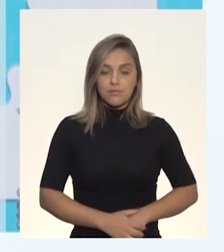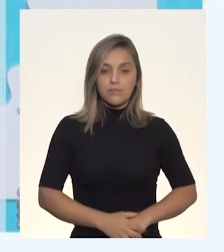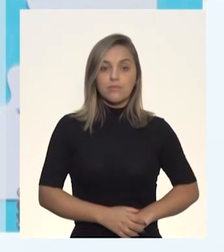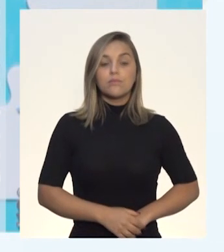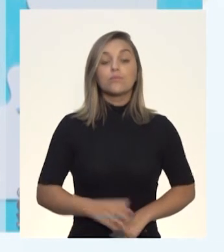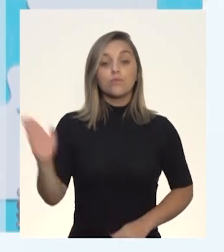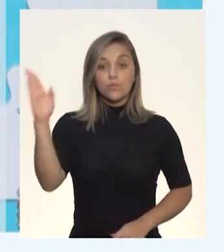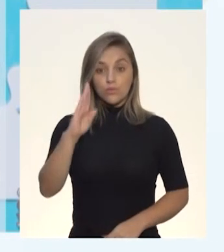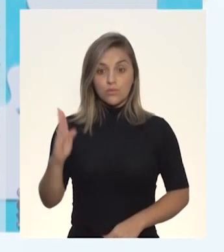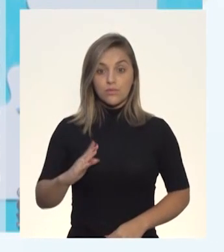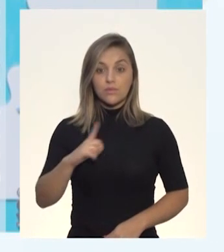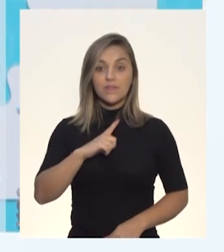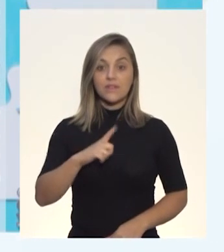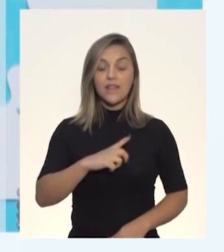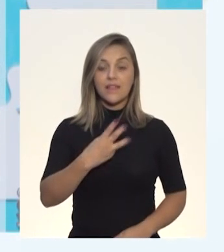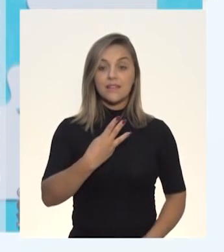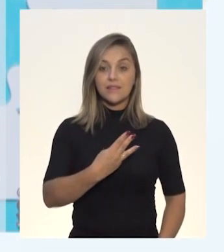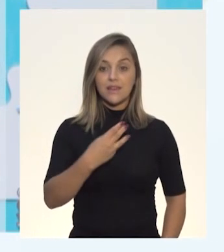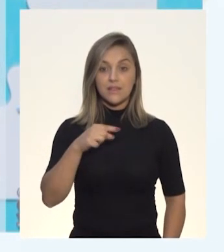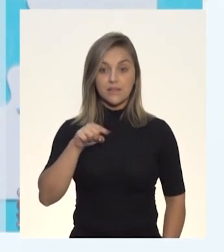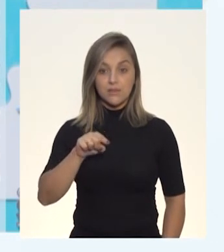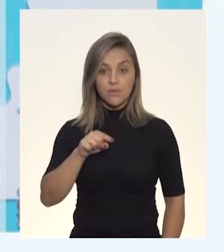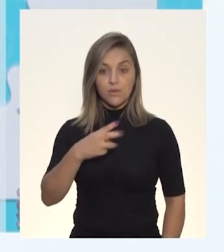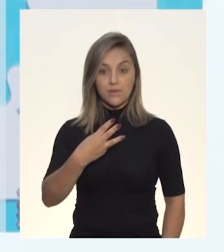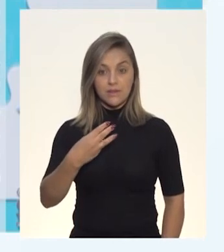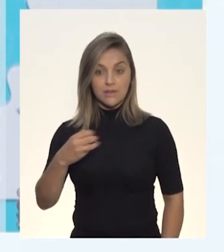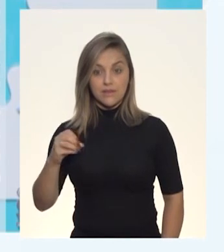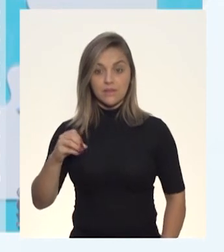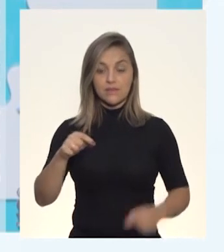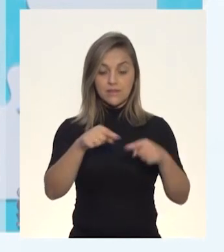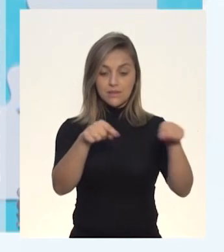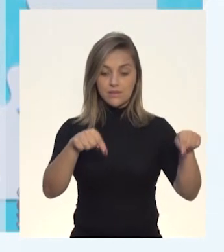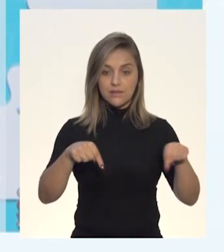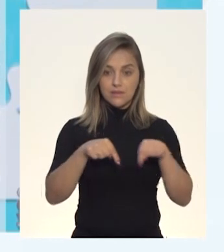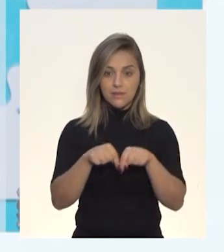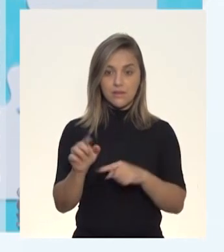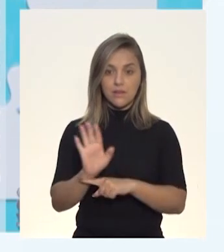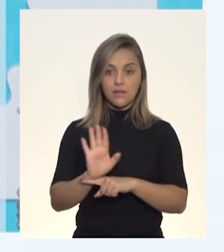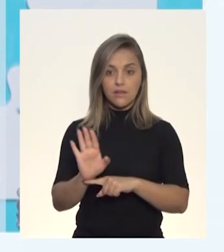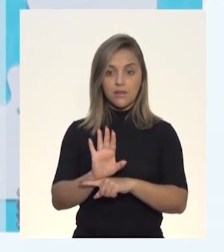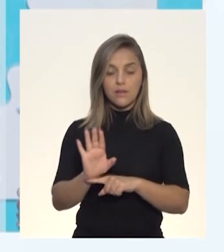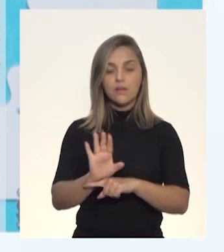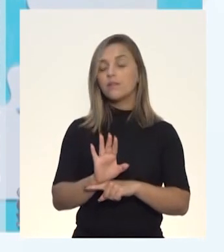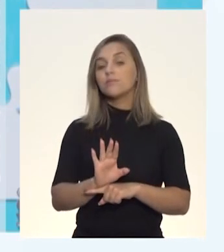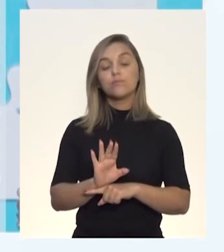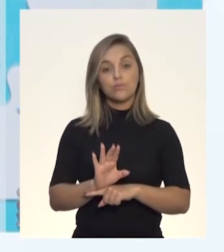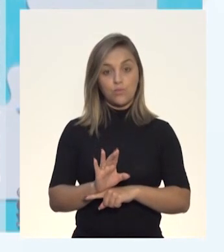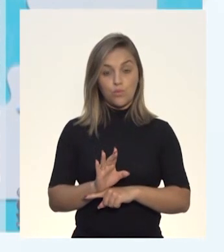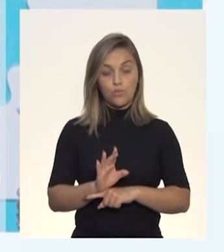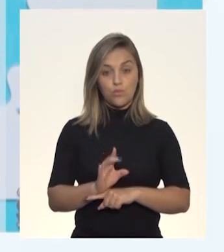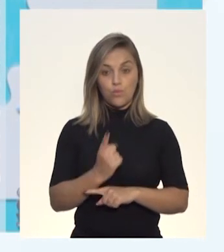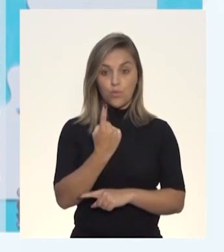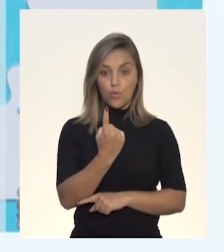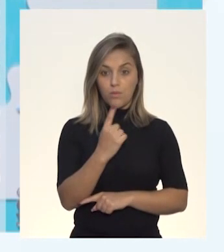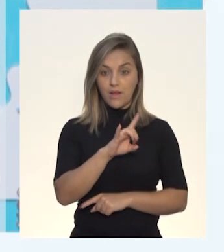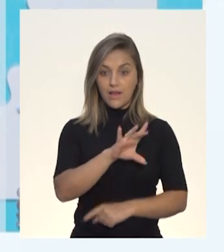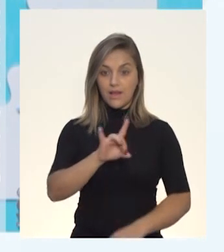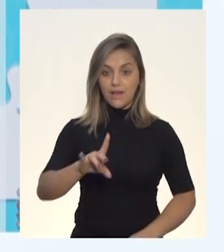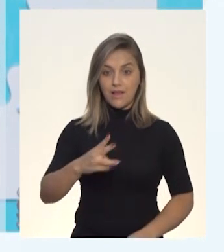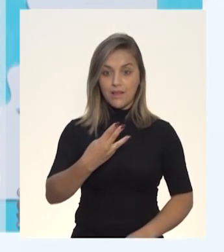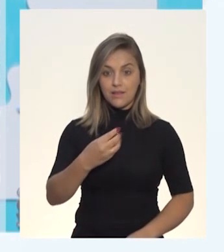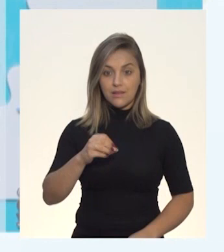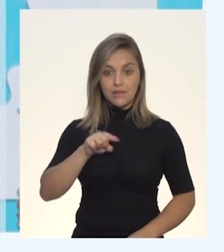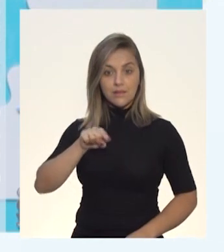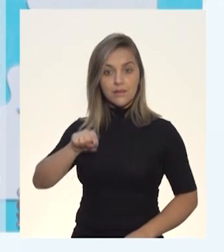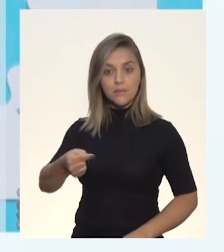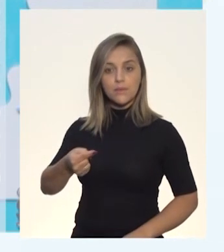quase 3.300 salas em 1975. Uma para cada 30 mil habitantes, 80%